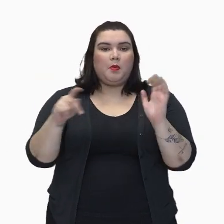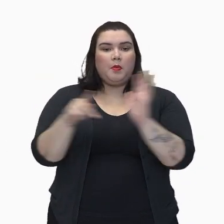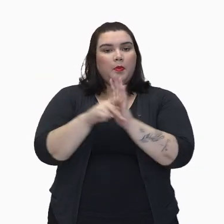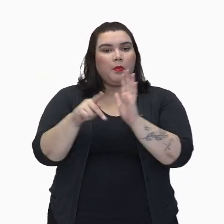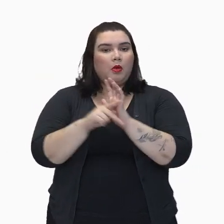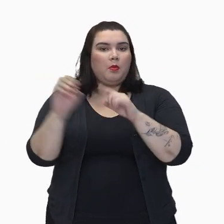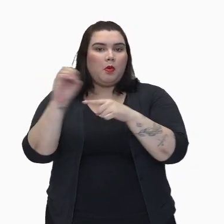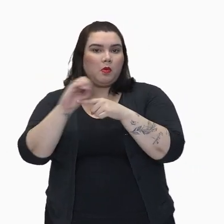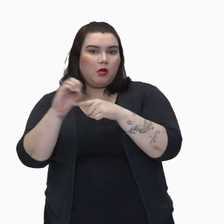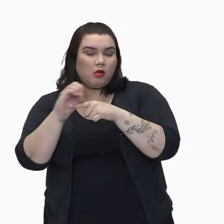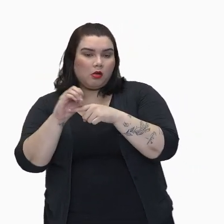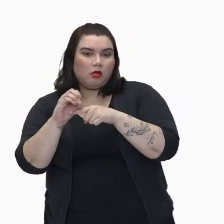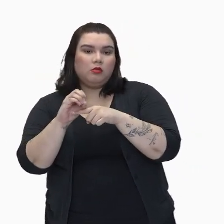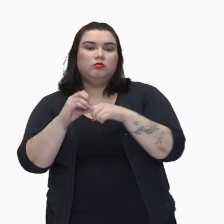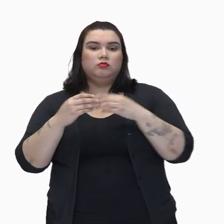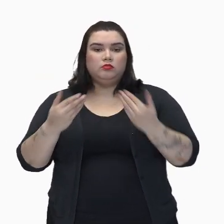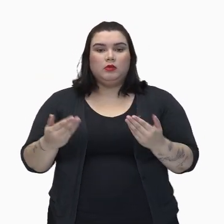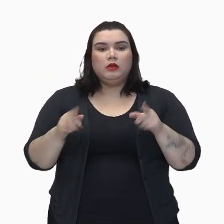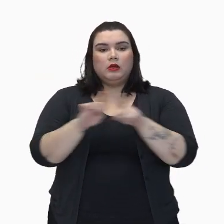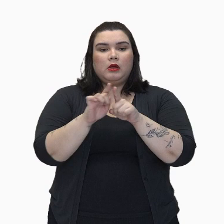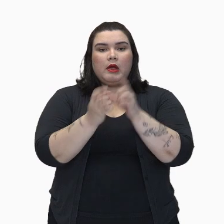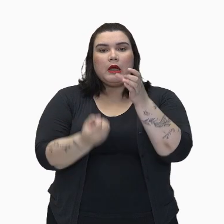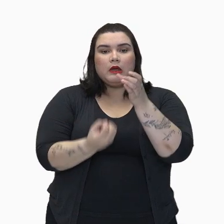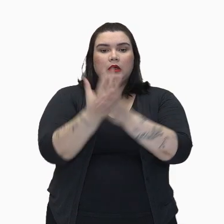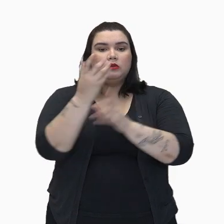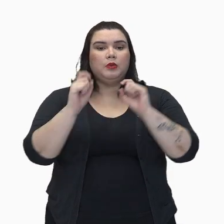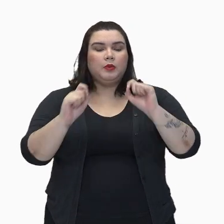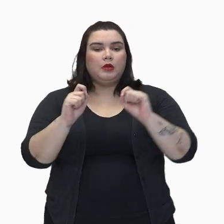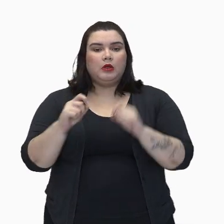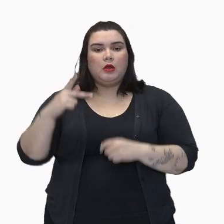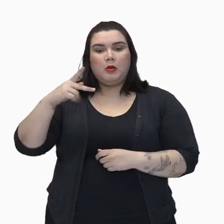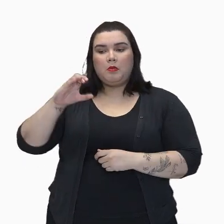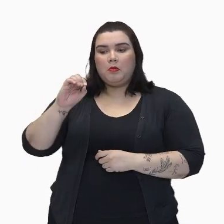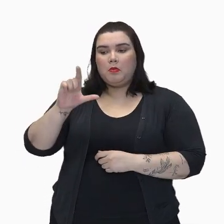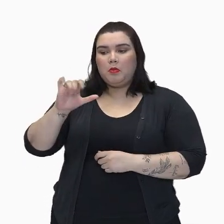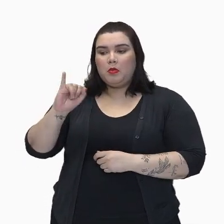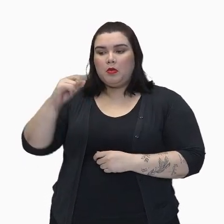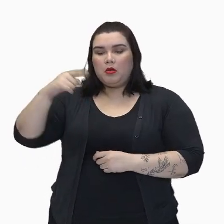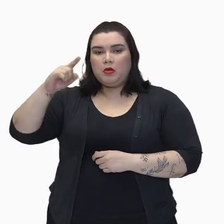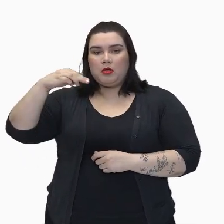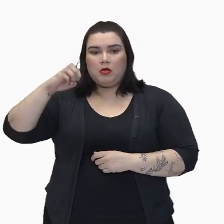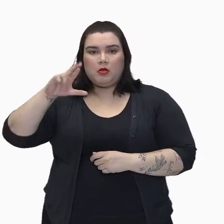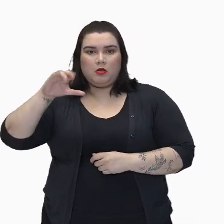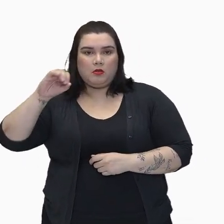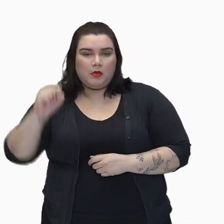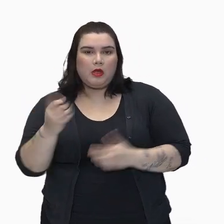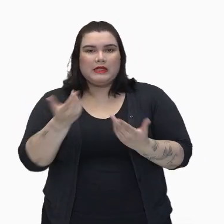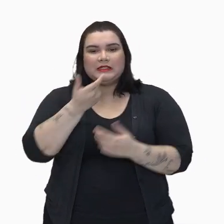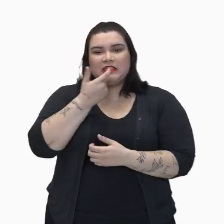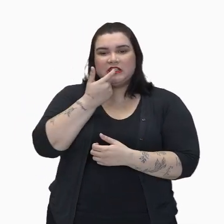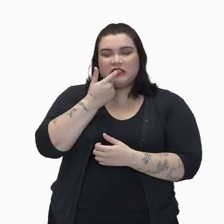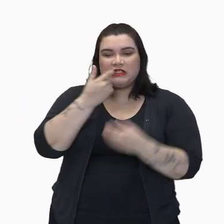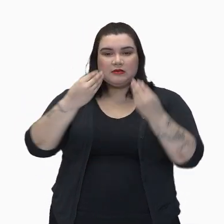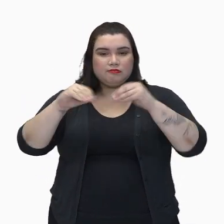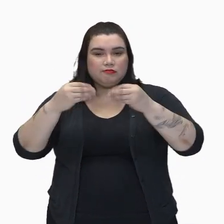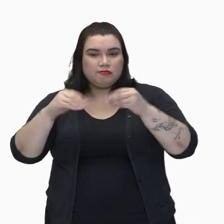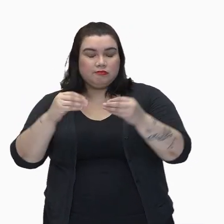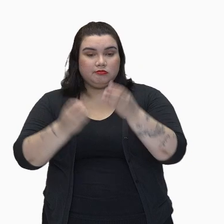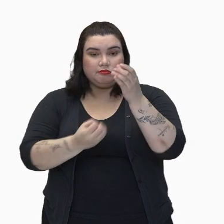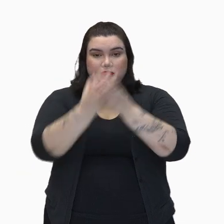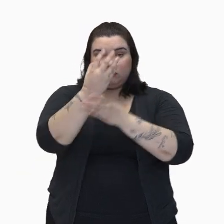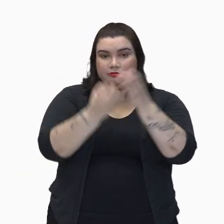síntese orgânica, na produção de polímeros, que são os plásticos, né? Os plásticos que são